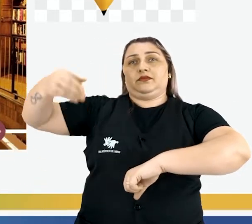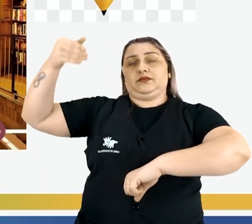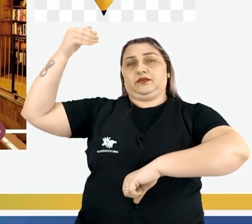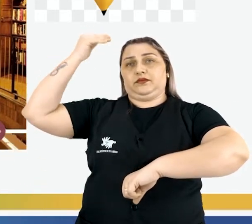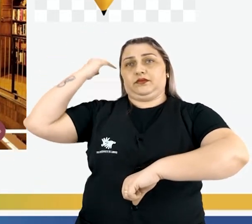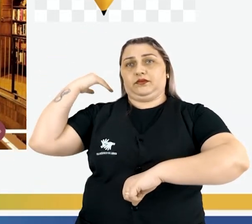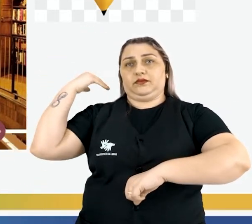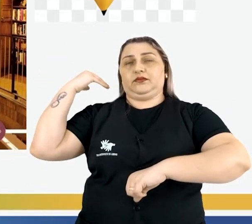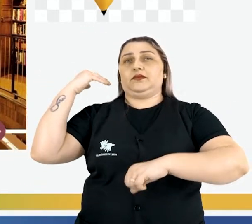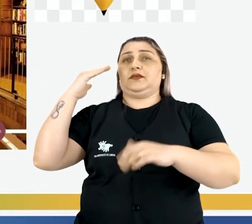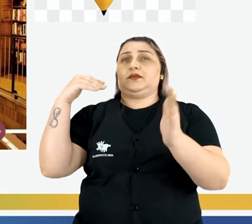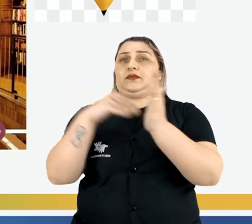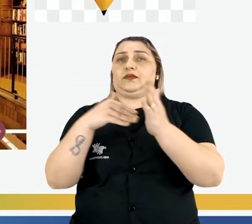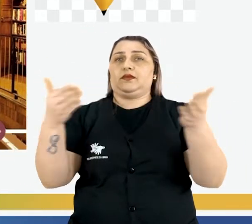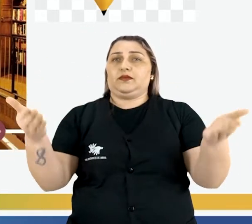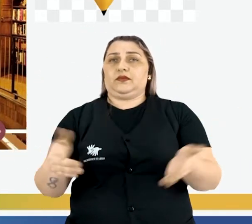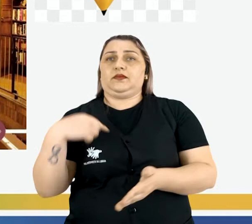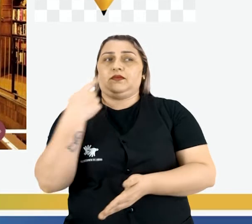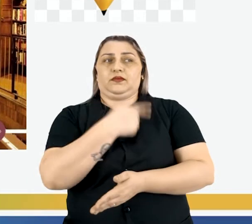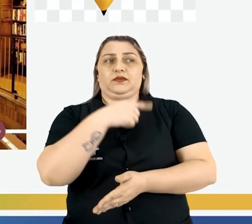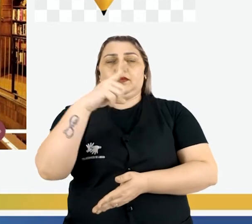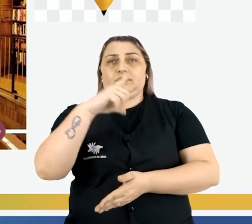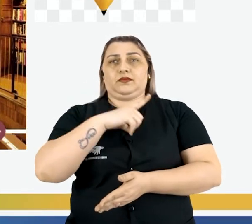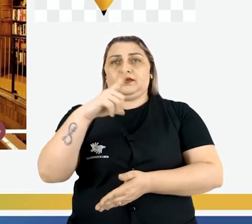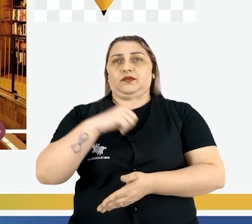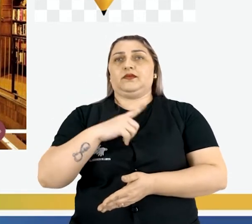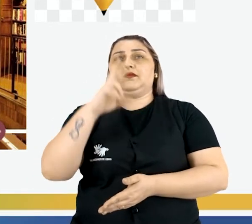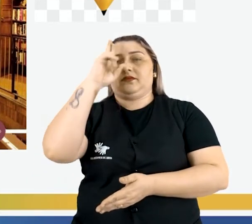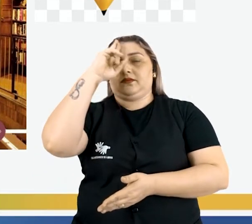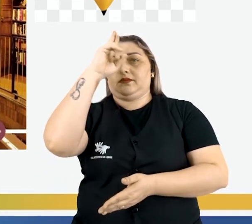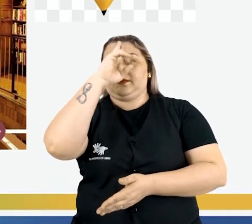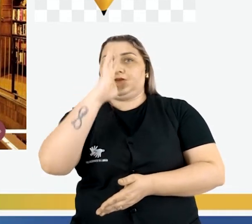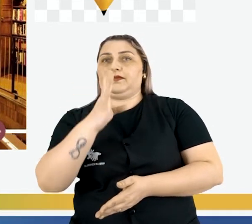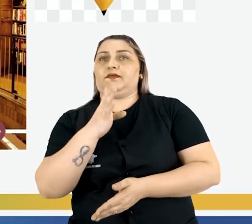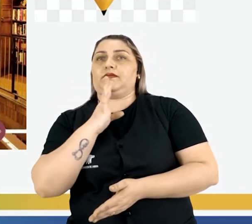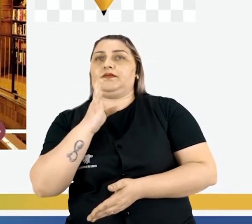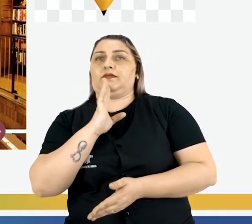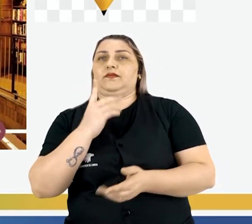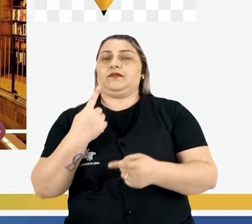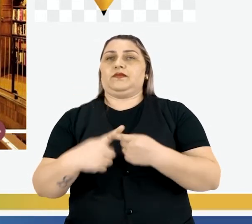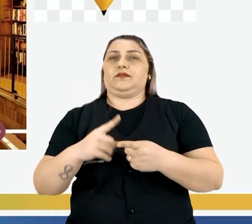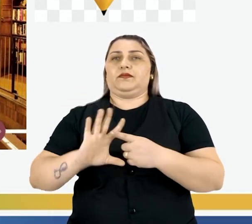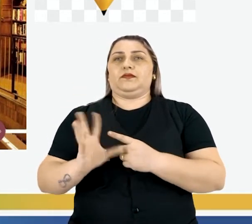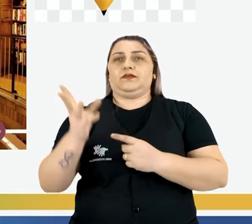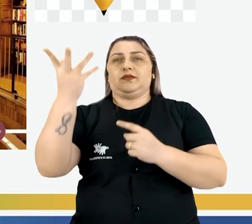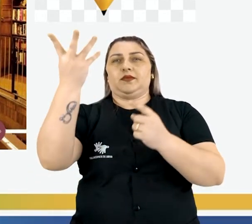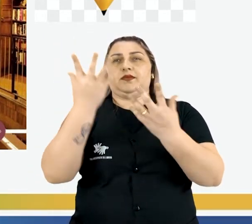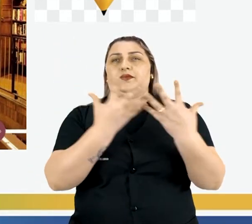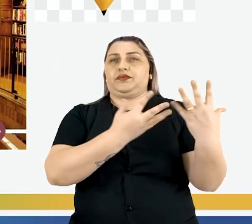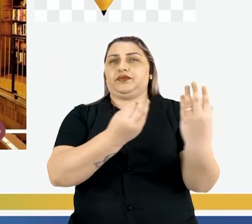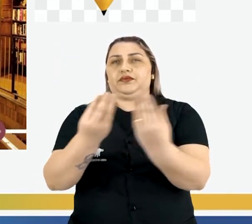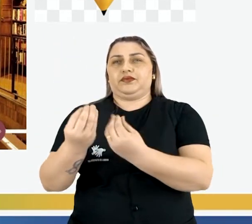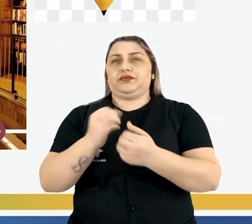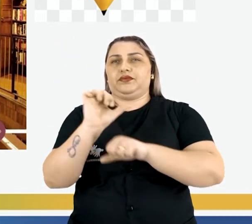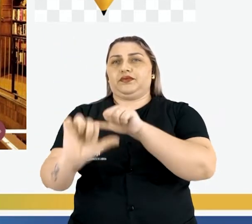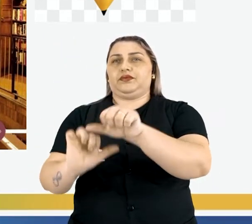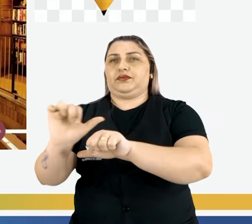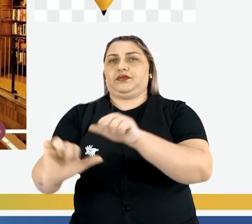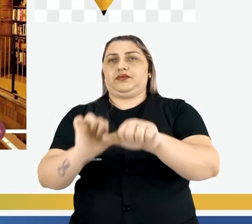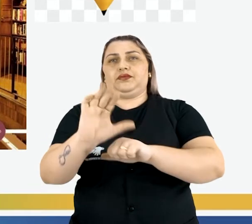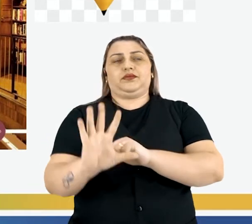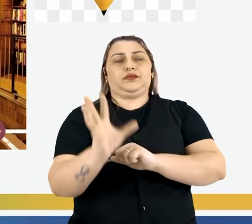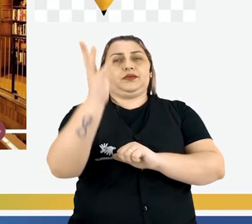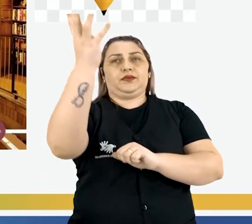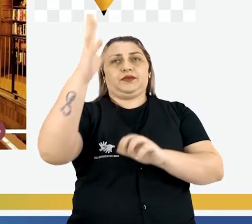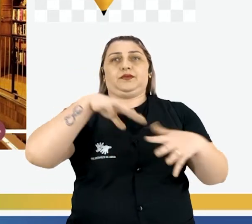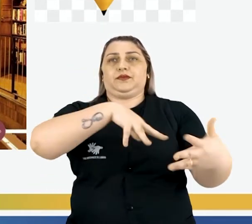os primórdios até hoje, nós temos muita história para conhecer, porque aconteceram muitas coisas, muitas transformações